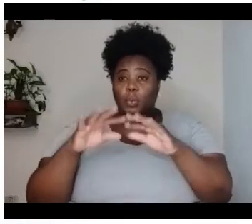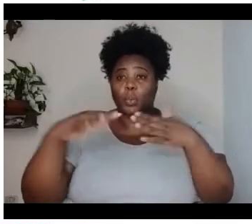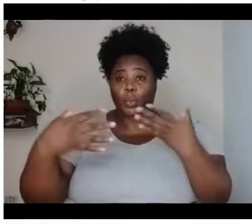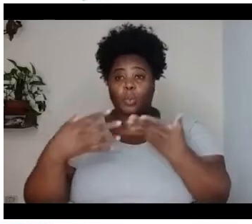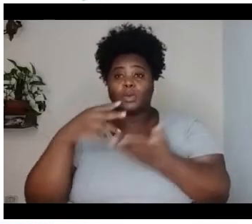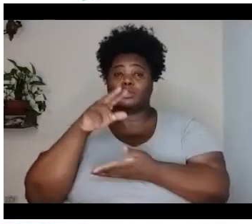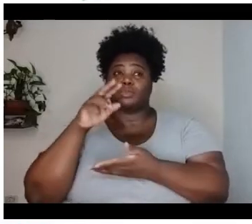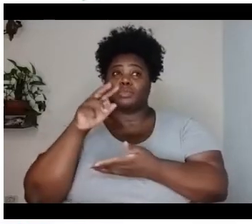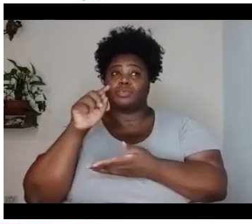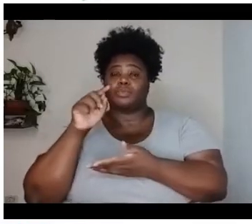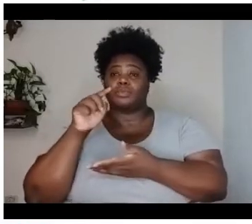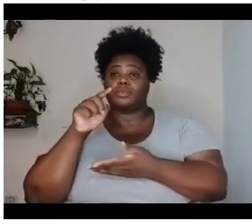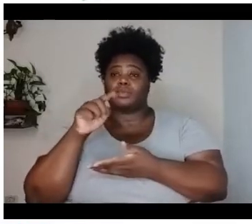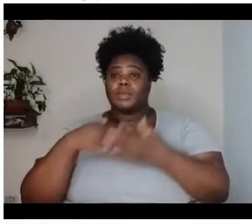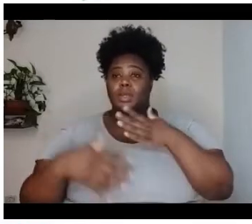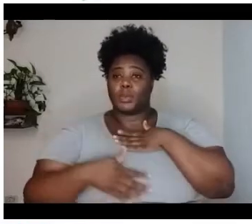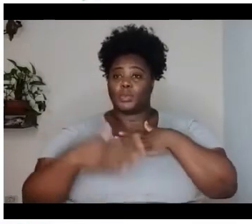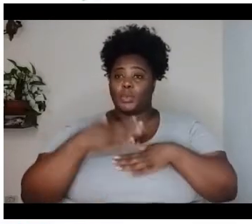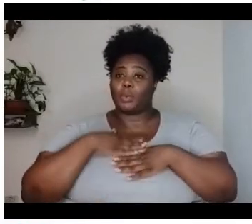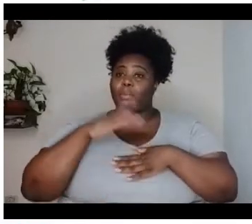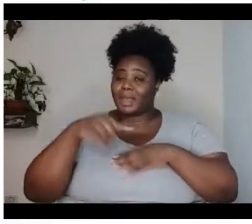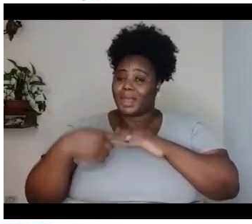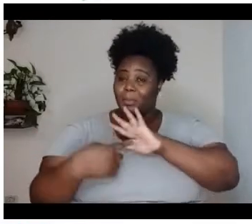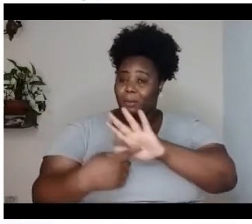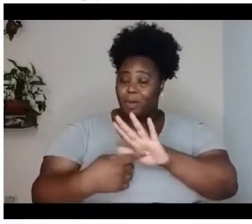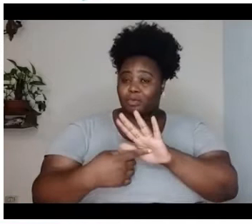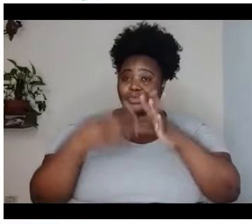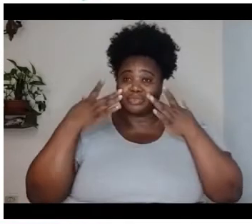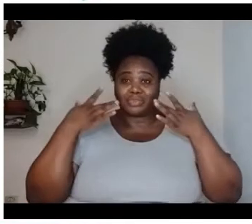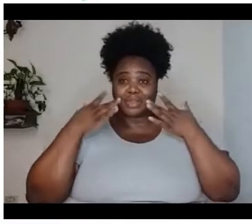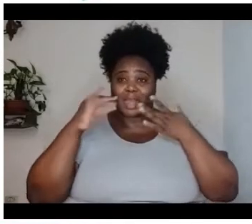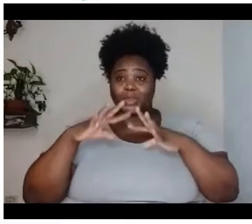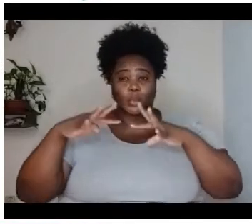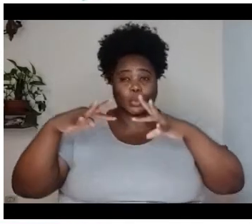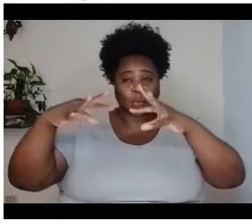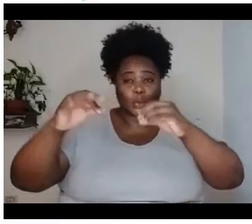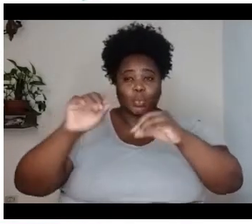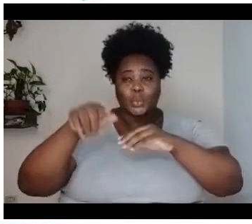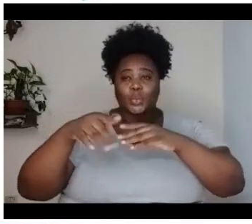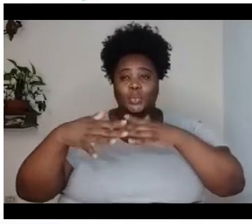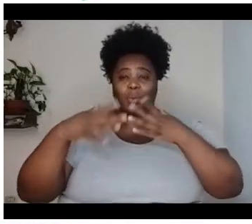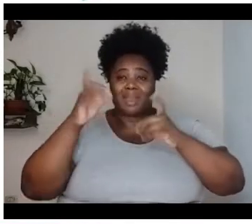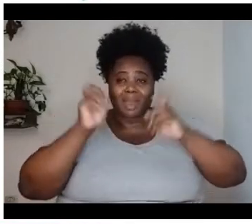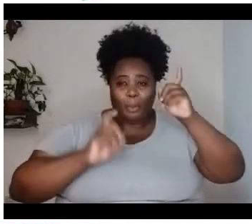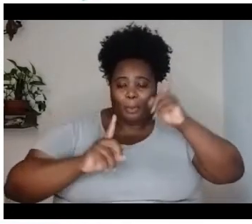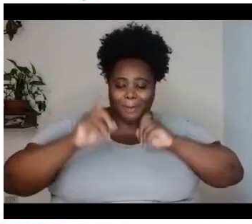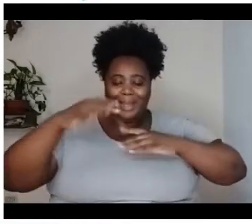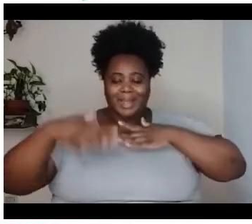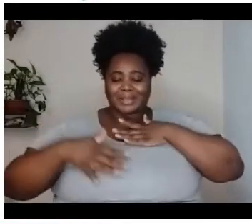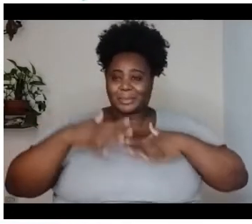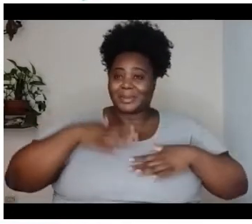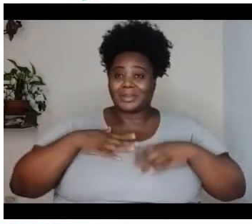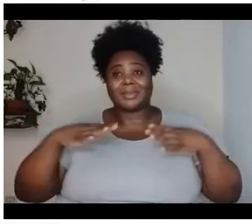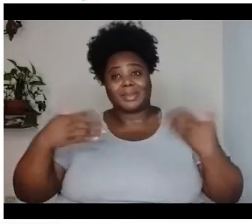está, o seu corpo é um elemento da cena, tudo nele é uma expressão, né? Então, por